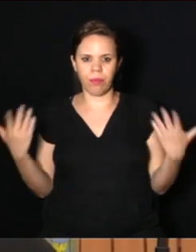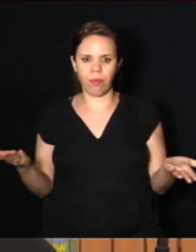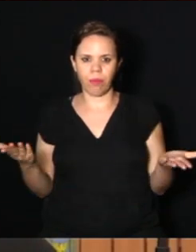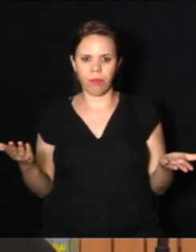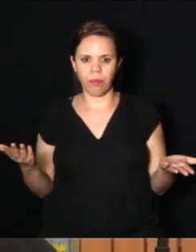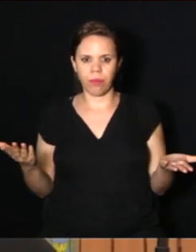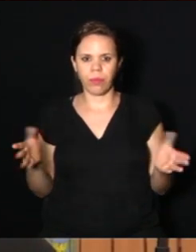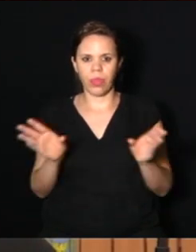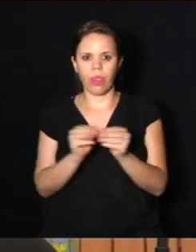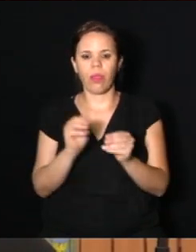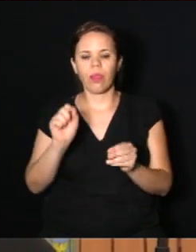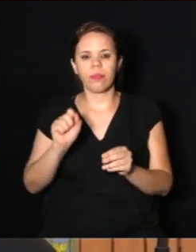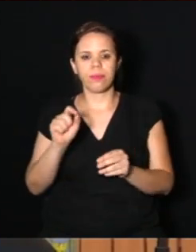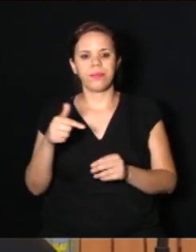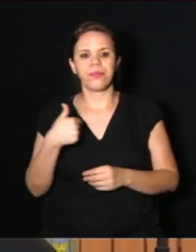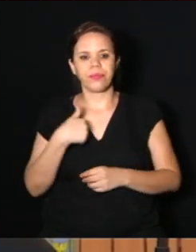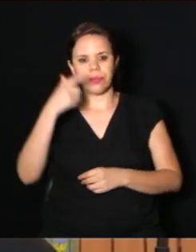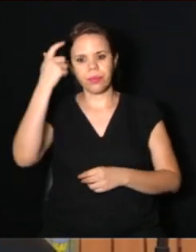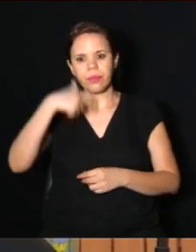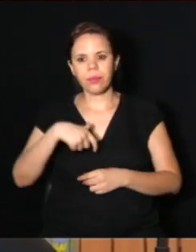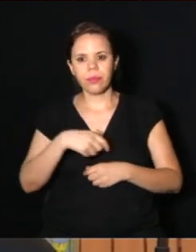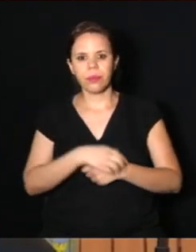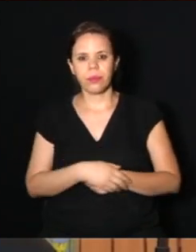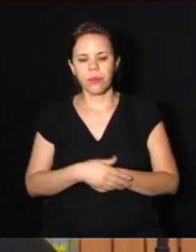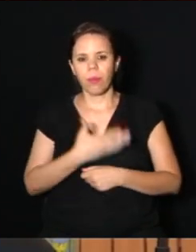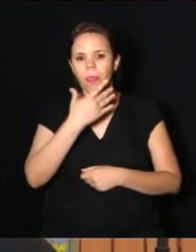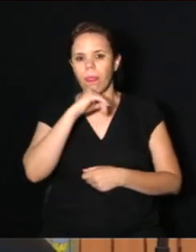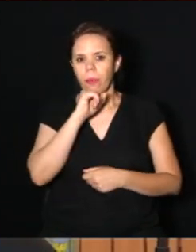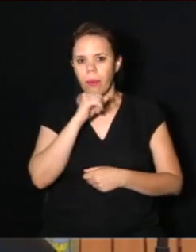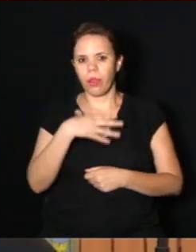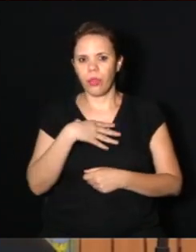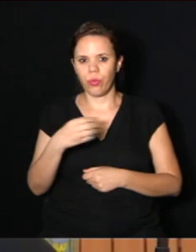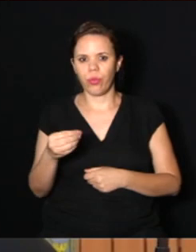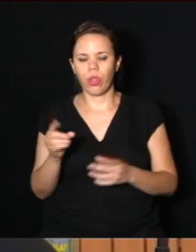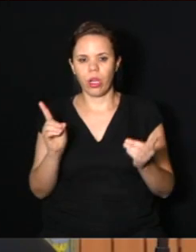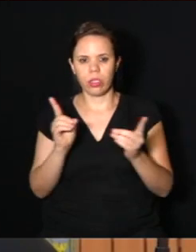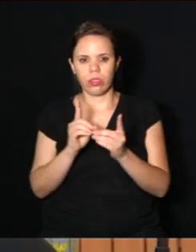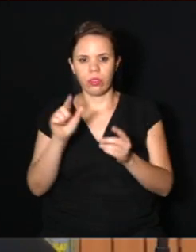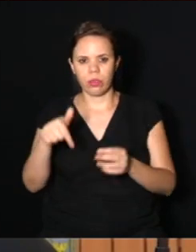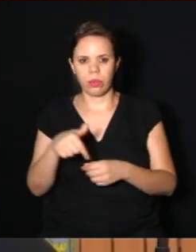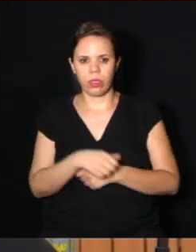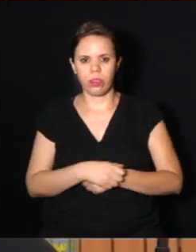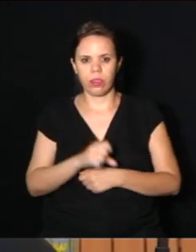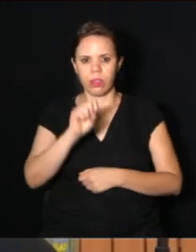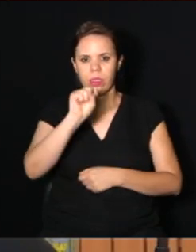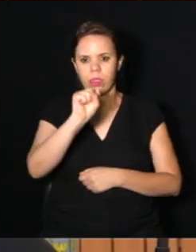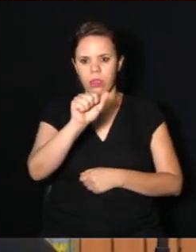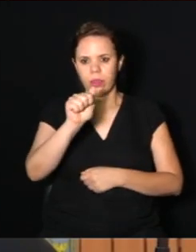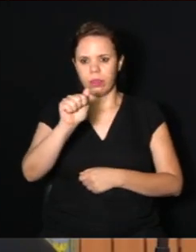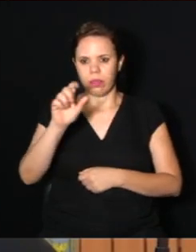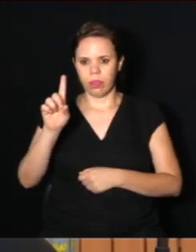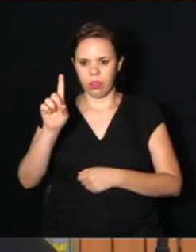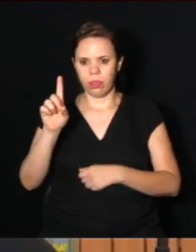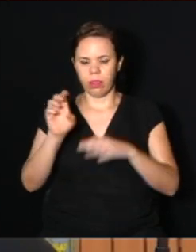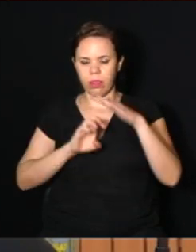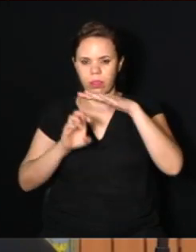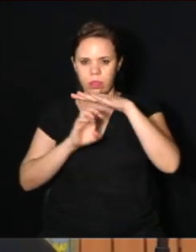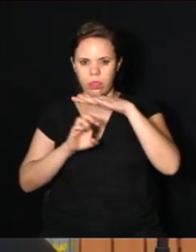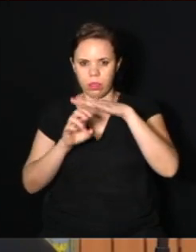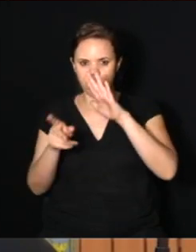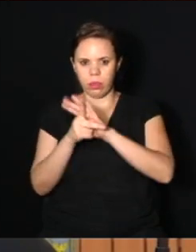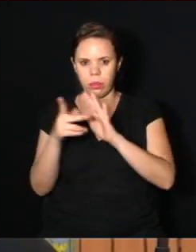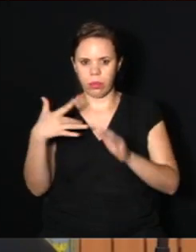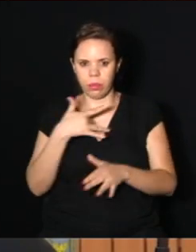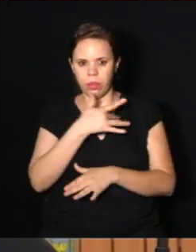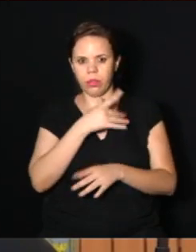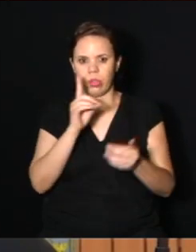venho concluir o seguinte, eu sou pai de um filho assistido pelo SAD, e o que está